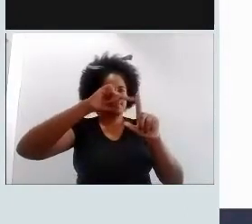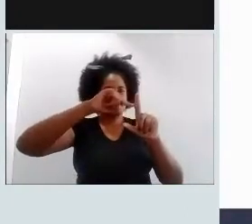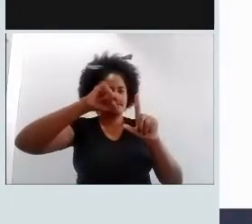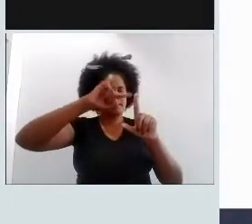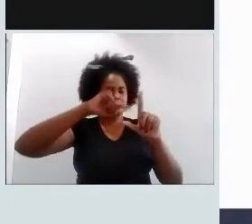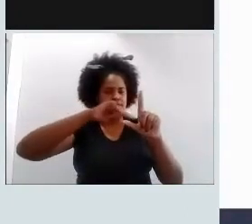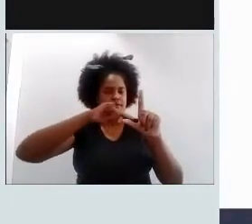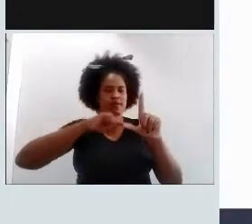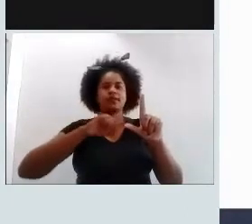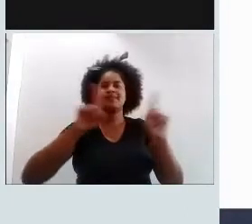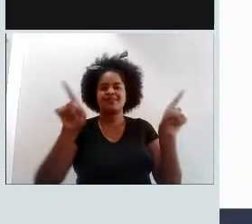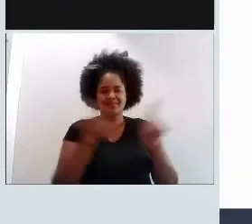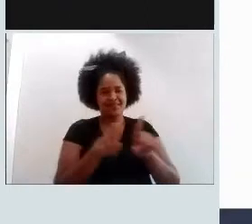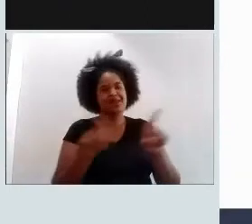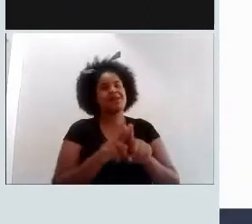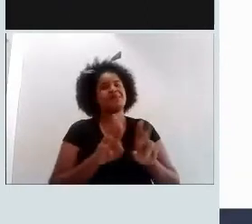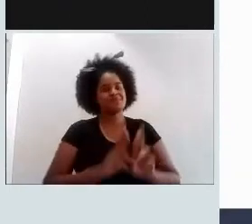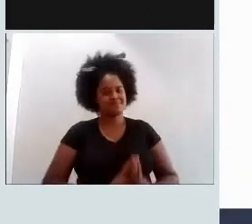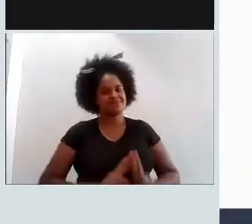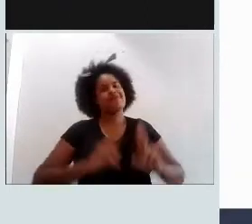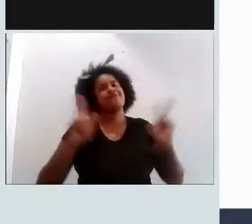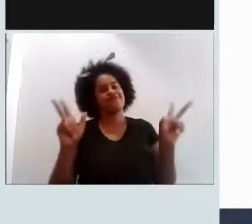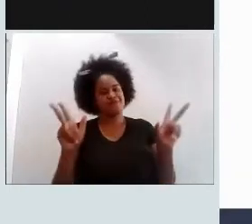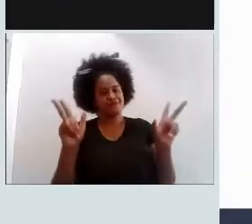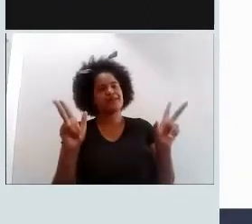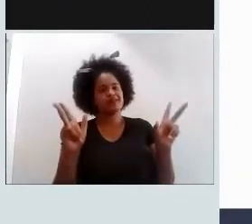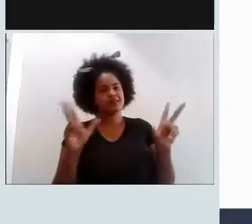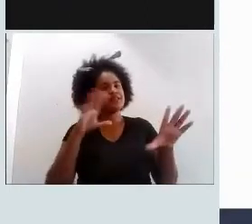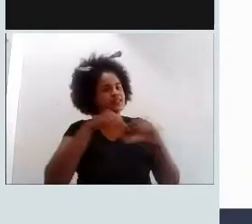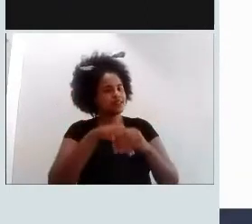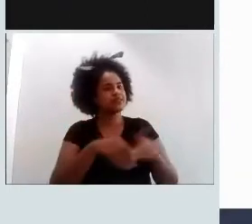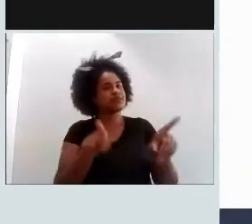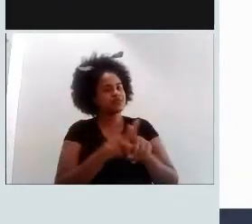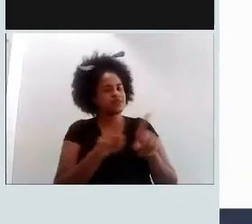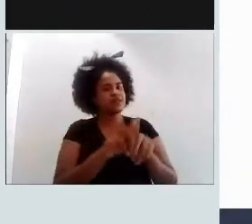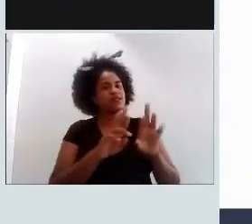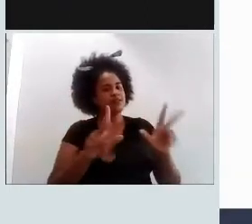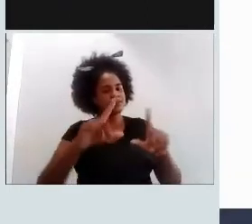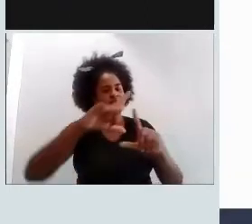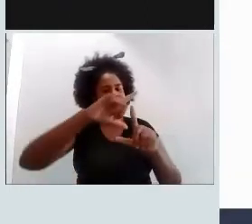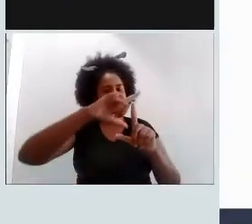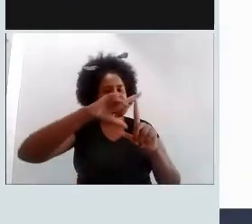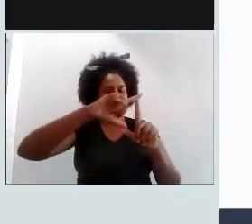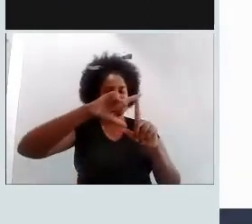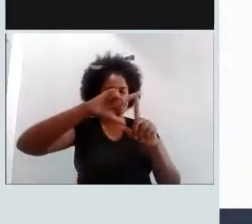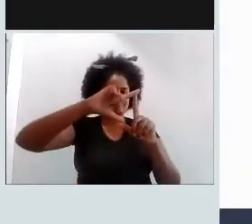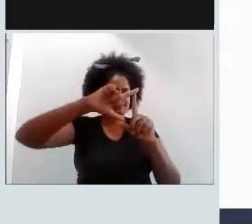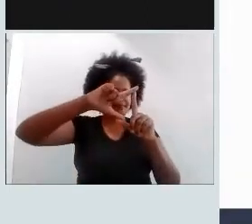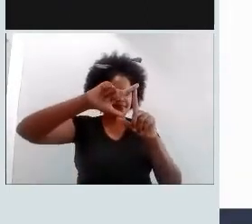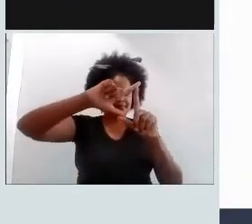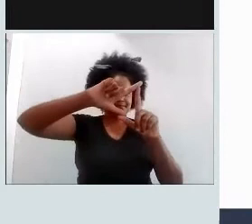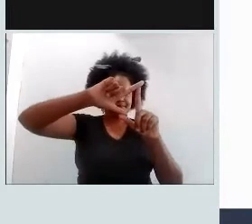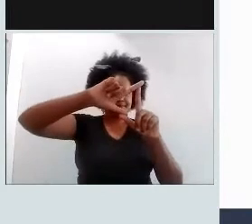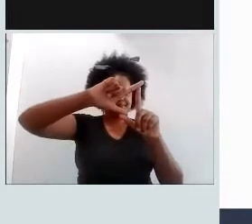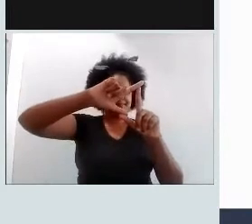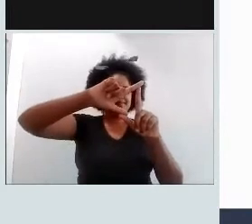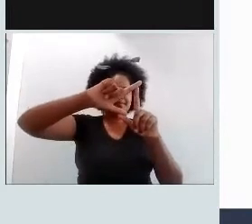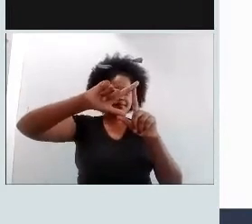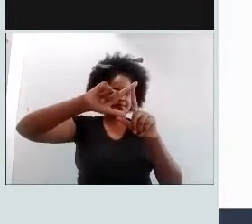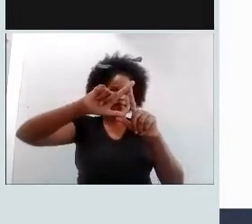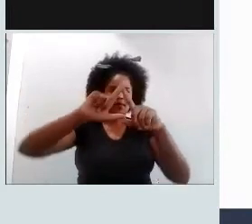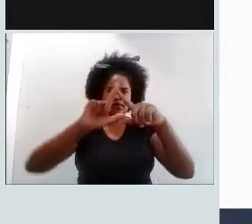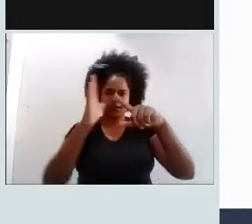seja, todos os lados são diferentes e todos os ângulos também são diferentes,